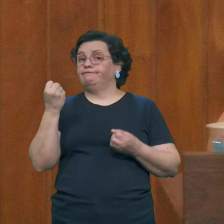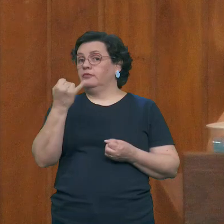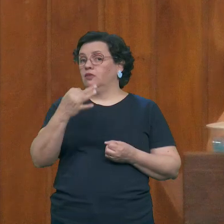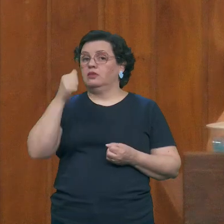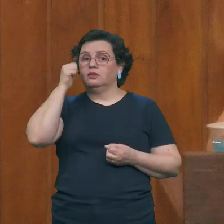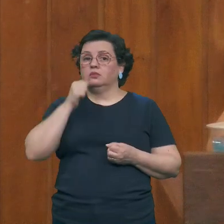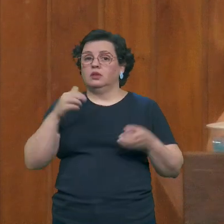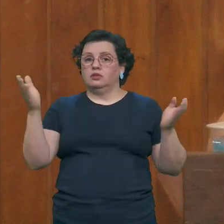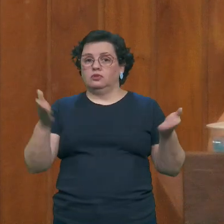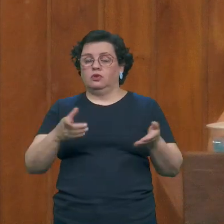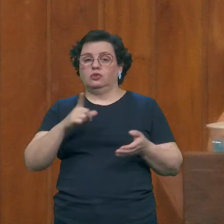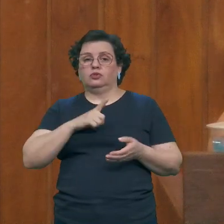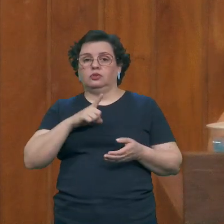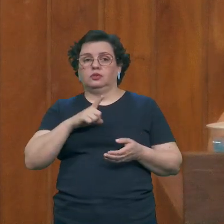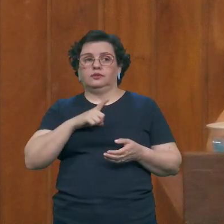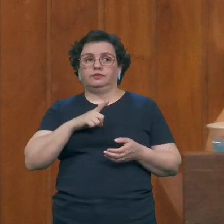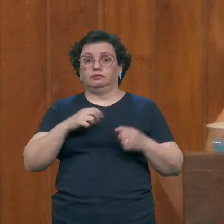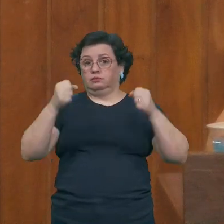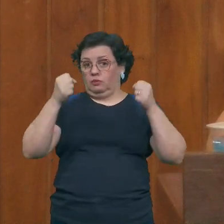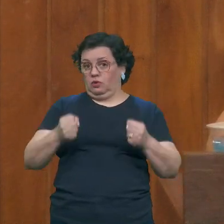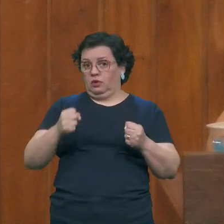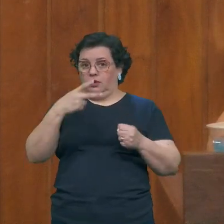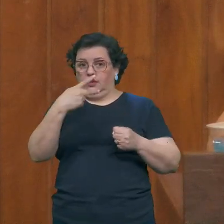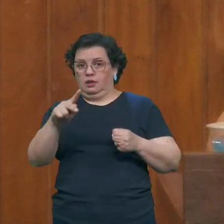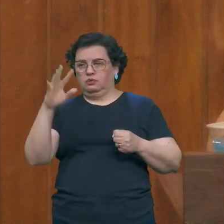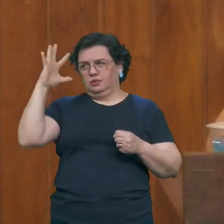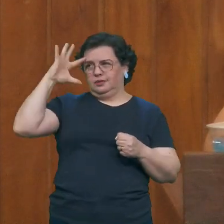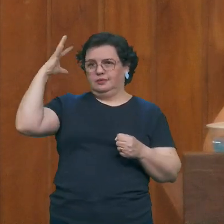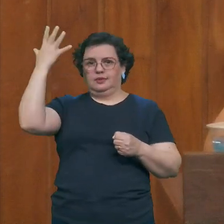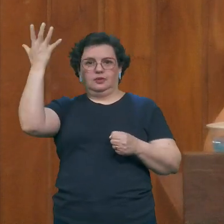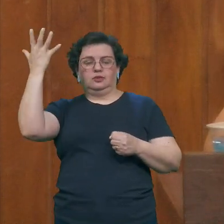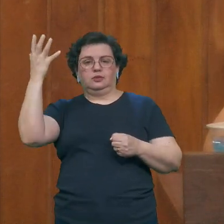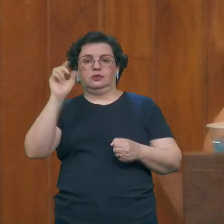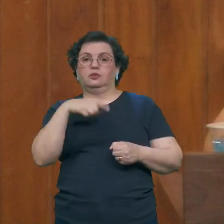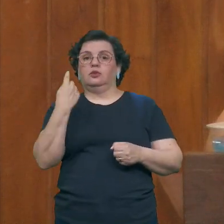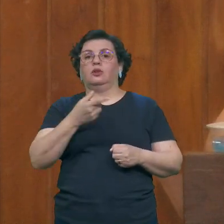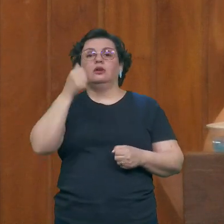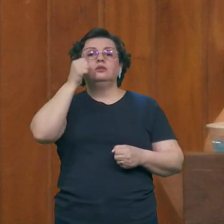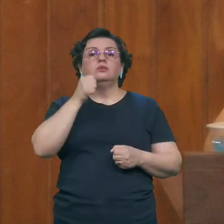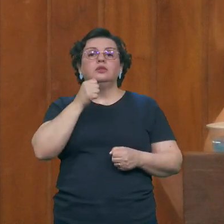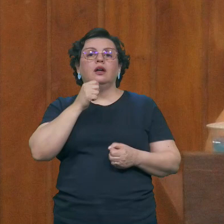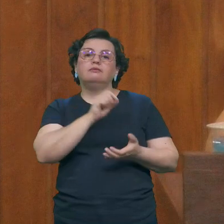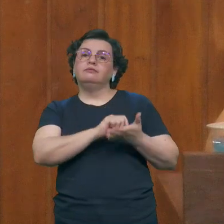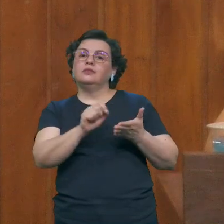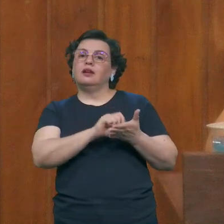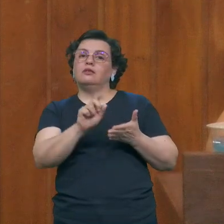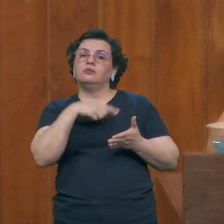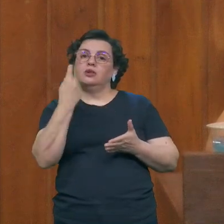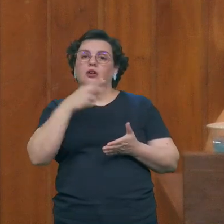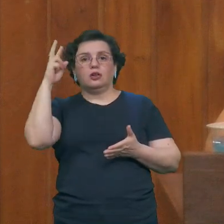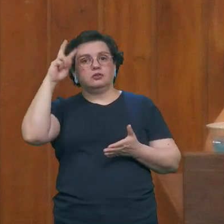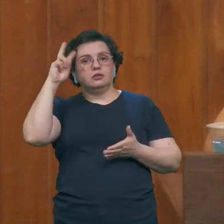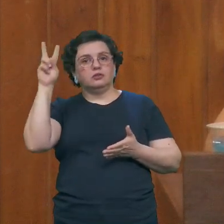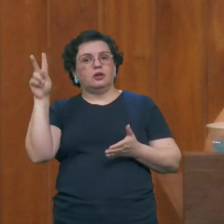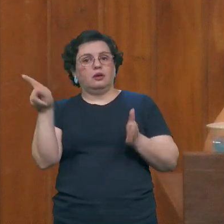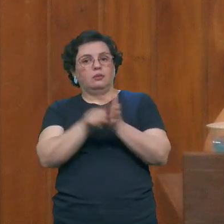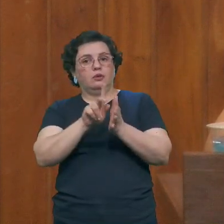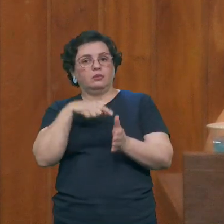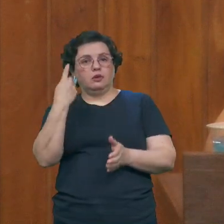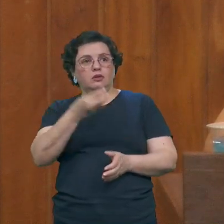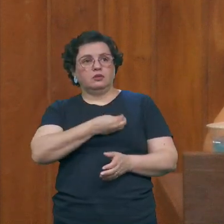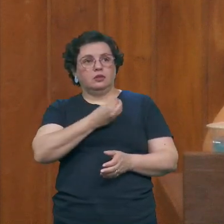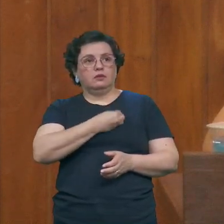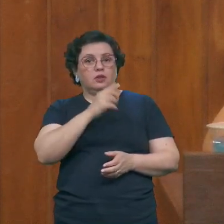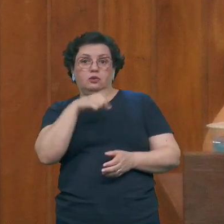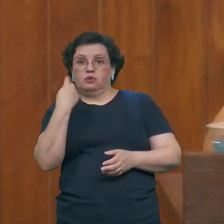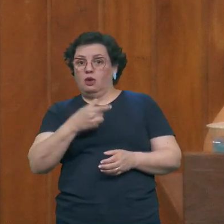têm autonomia sobre as suas decisões? Nós, mulheres, escrevemos nossa história da nossa vida. Nós, mulheres,